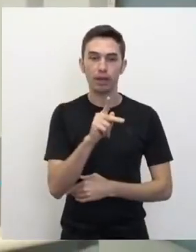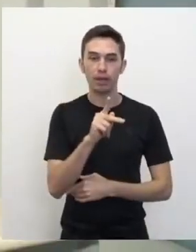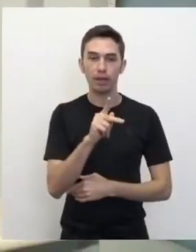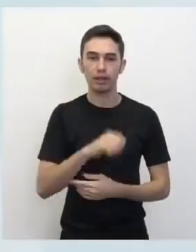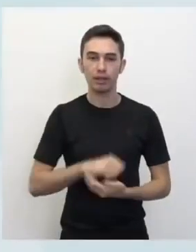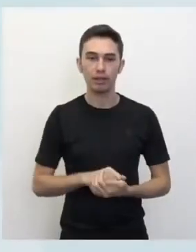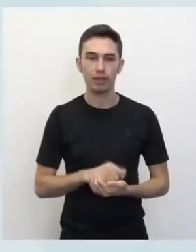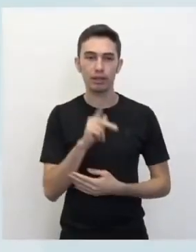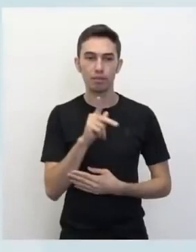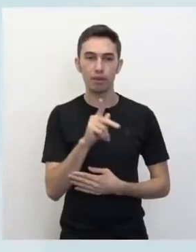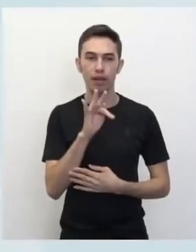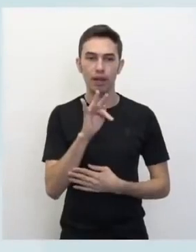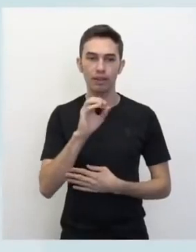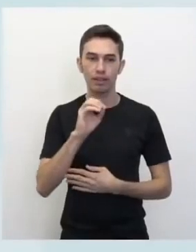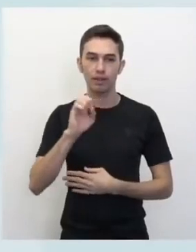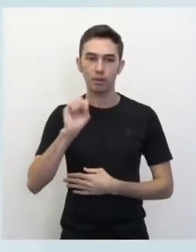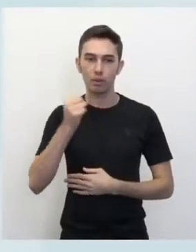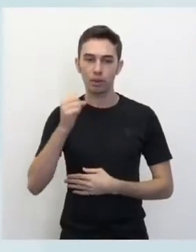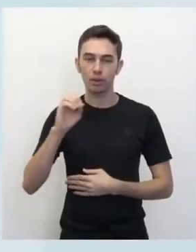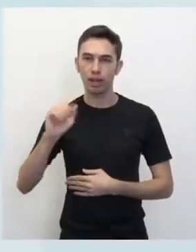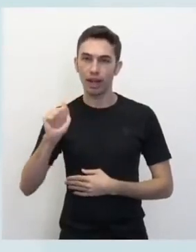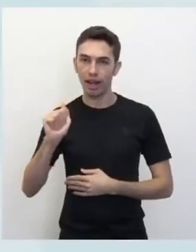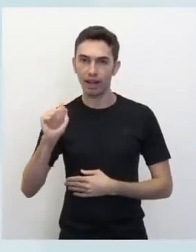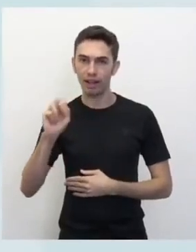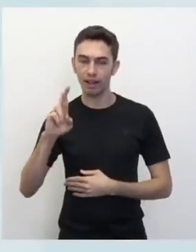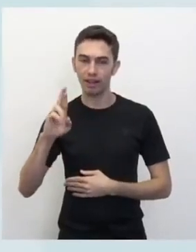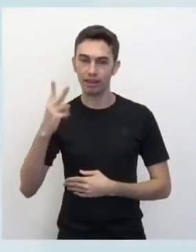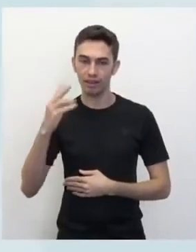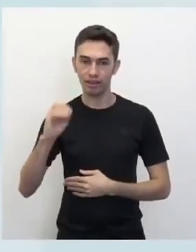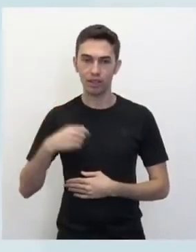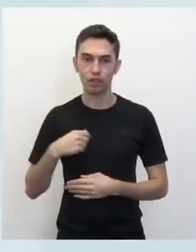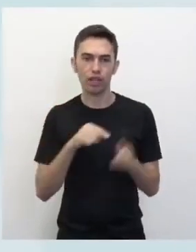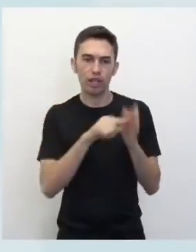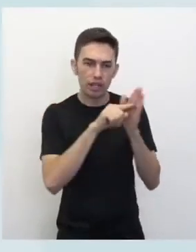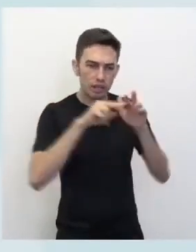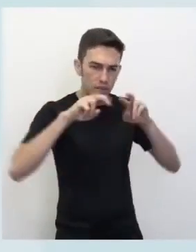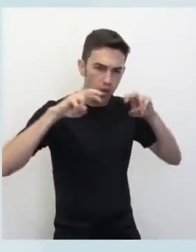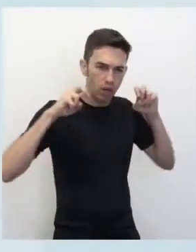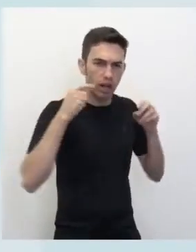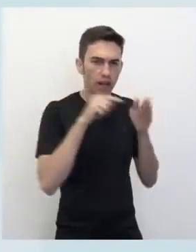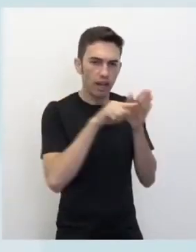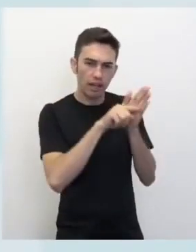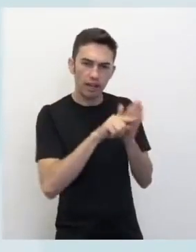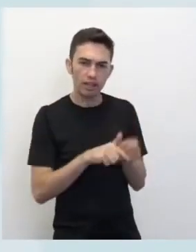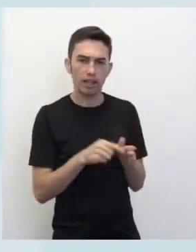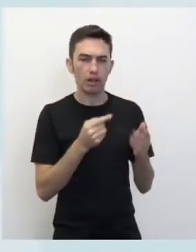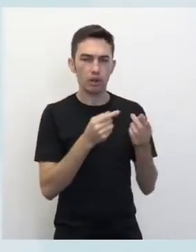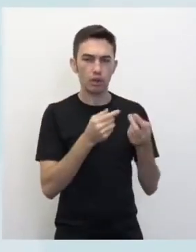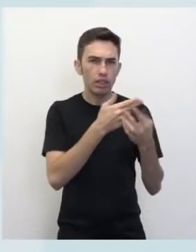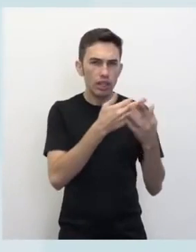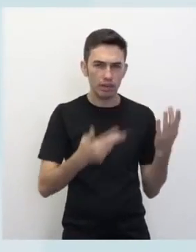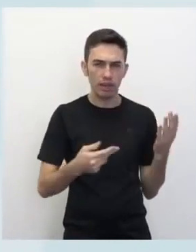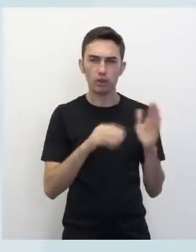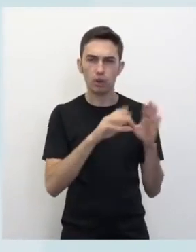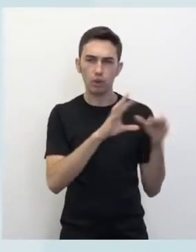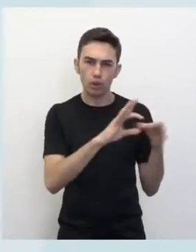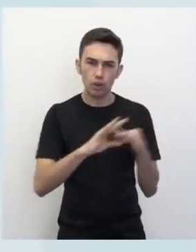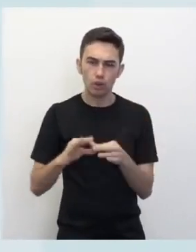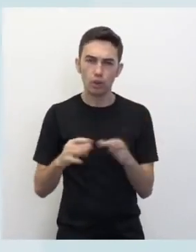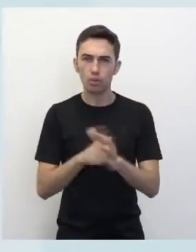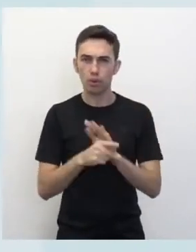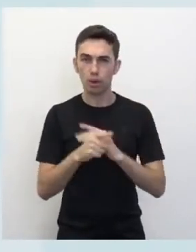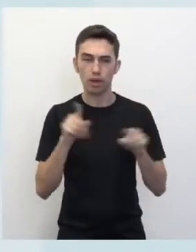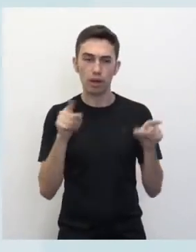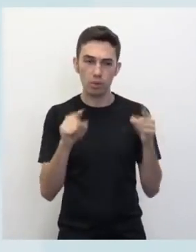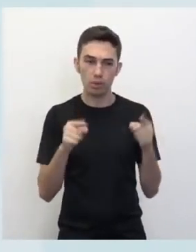EF08AR20, explorar e analisar elementos constitutivos da música, altura, intensidade, timbre, melodia, ritmo, por meio de jogos,